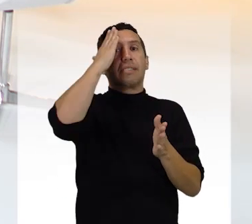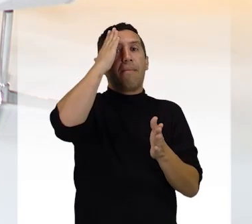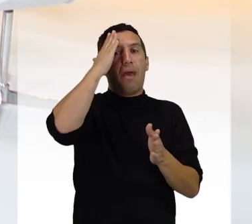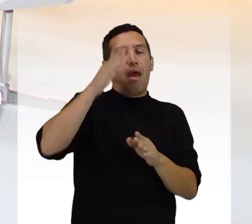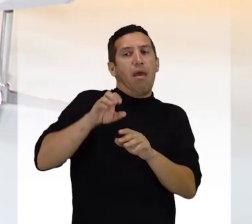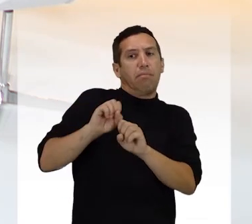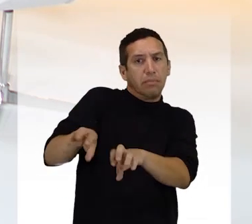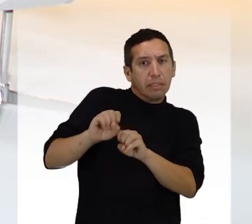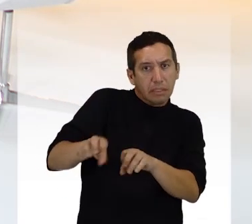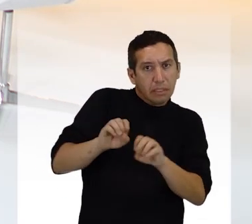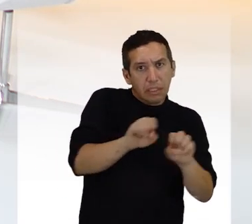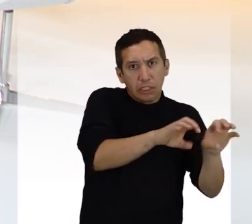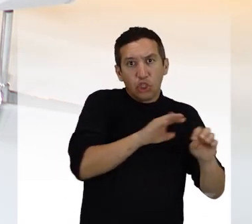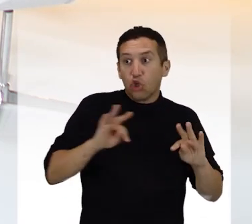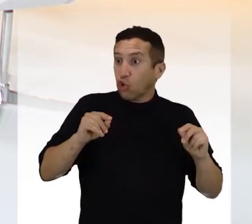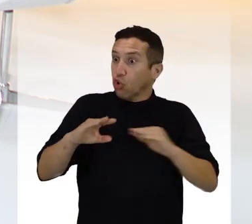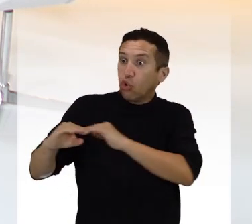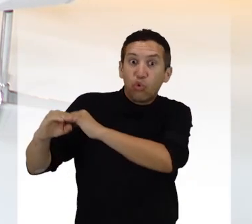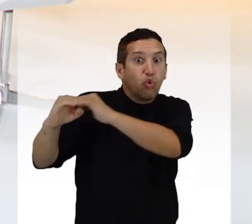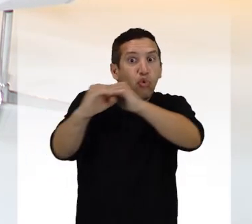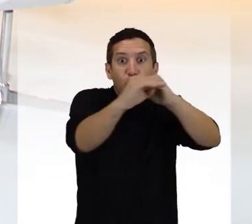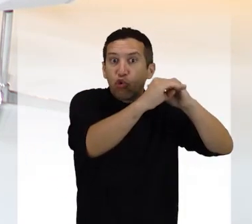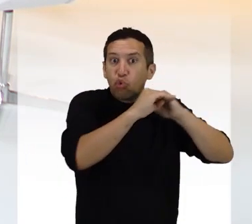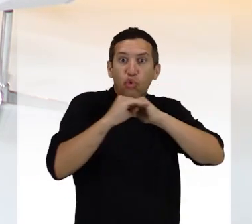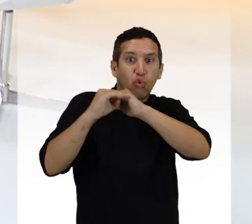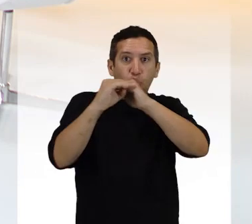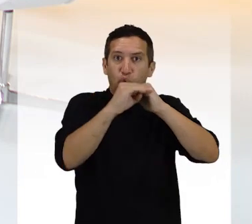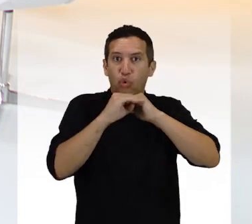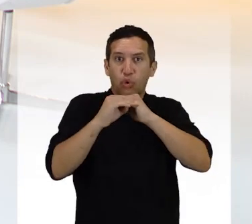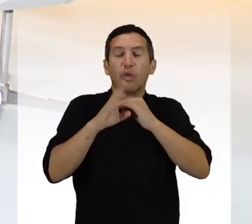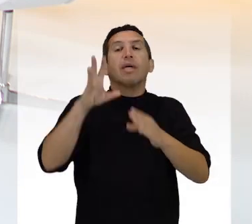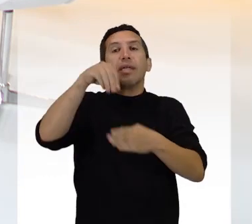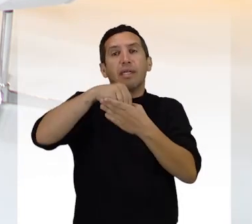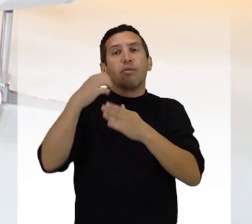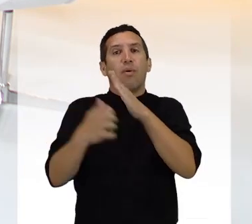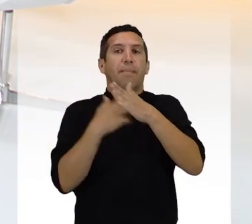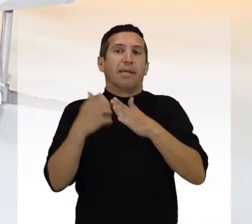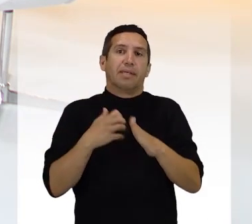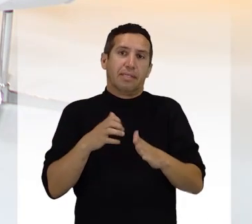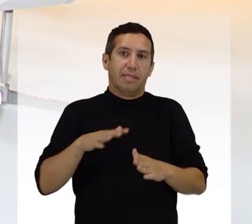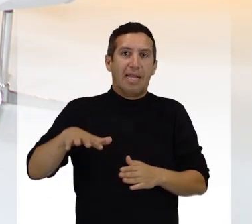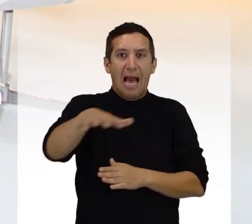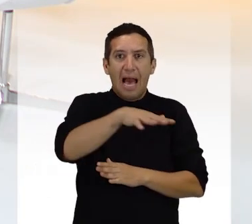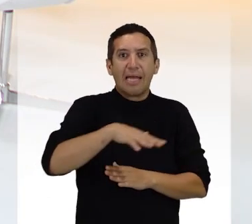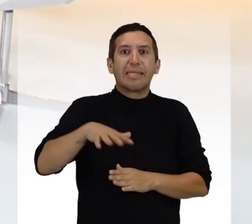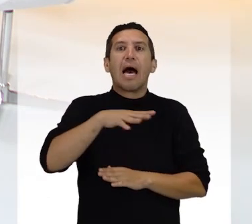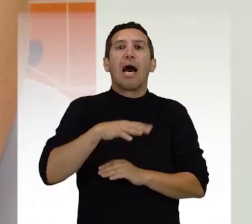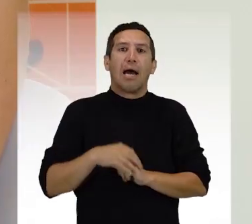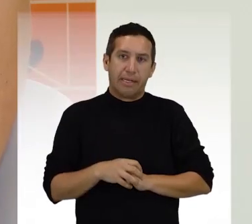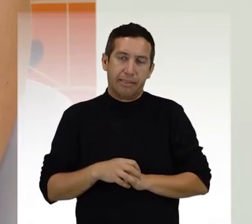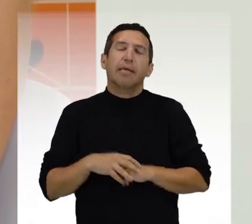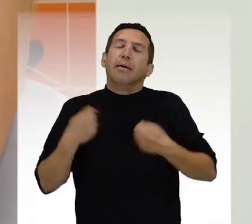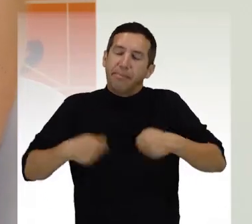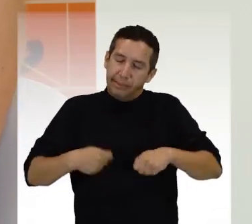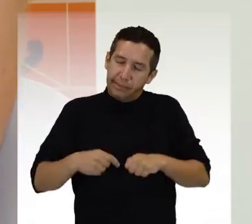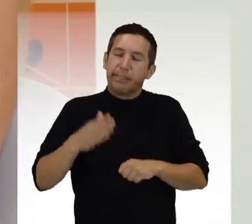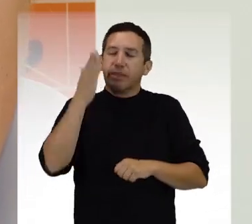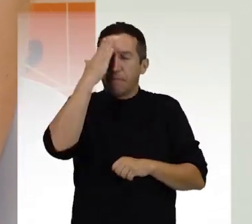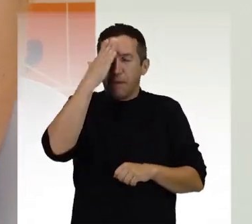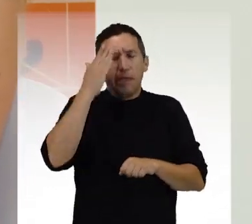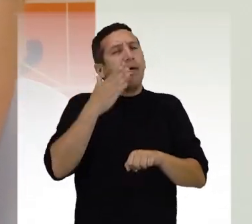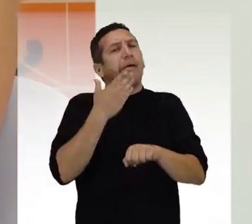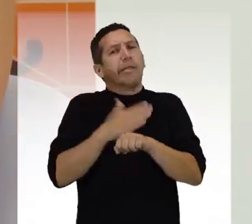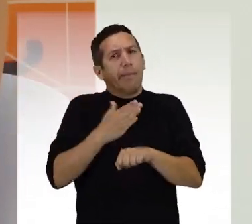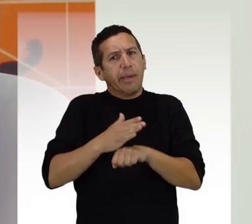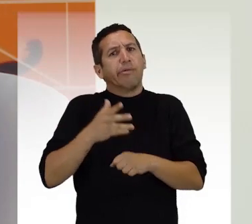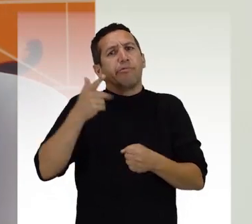eles estão inseridos nesse ambiente, eles têm que saber, então eles têm que ser capacitados igual o trabalhador direto de uma Vale, eles têm que